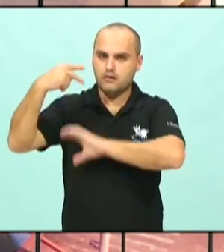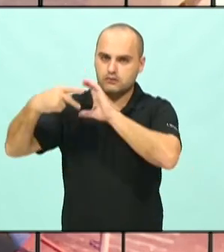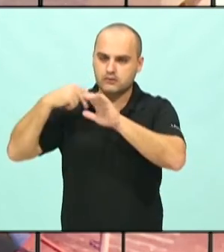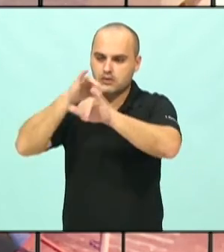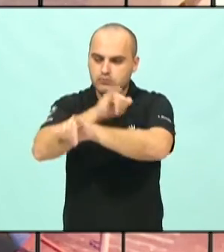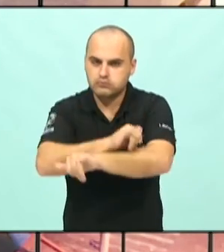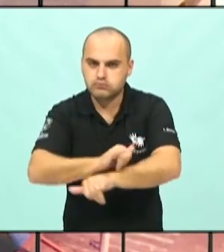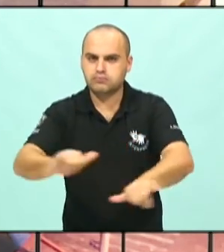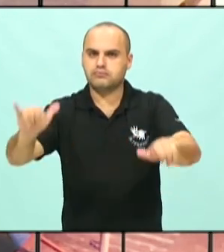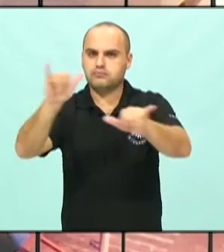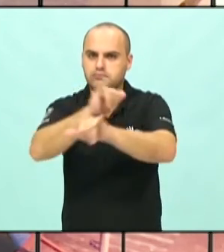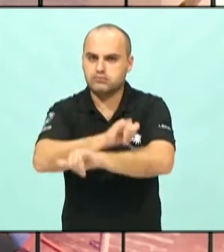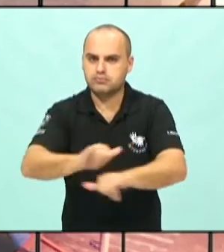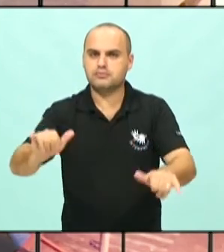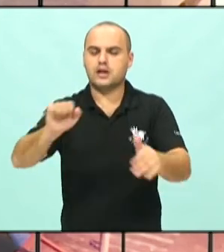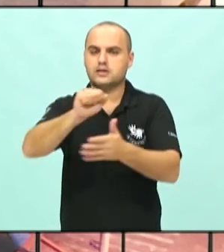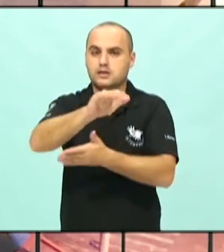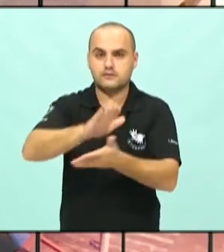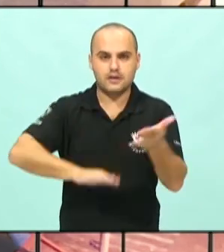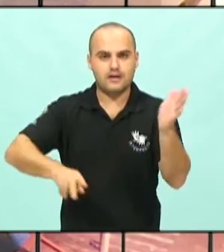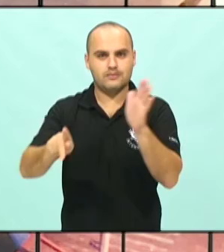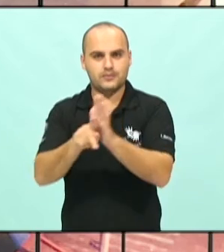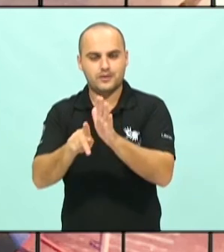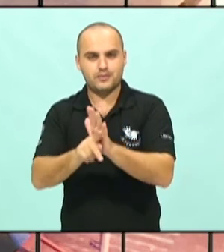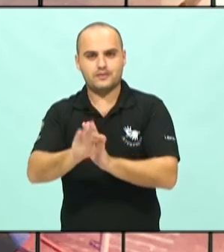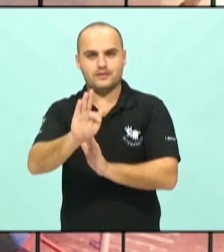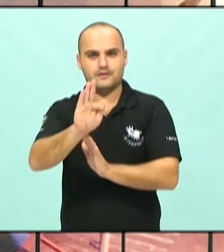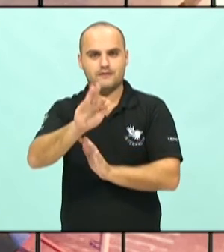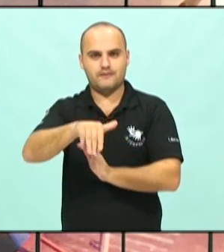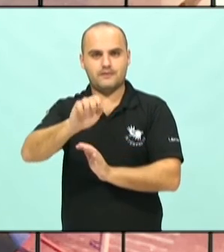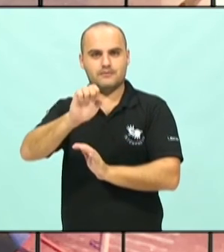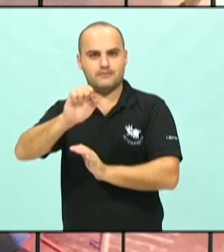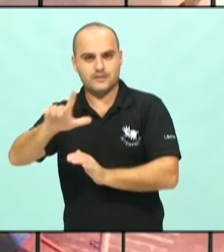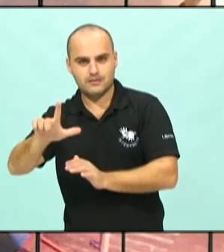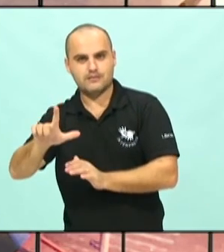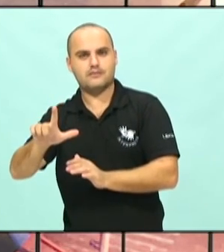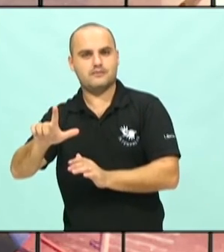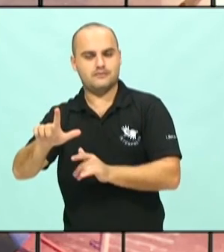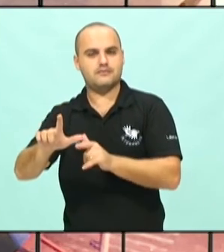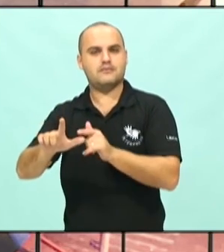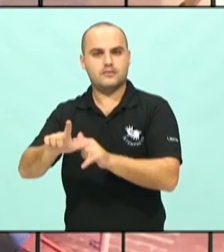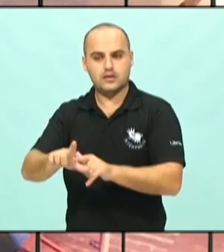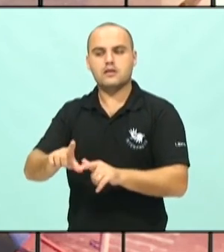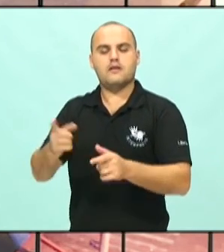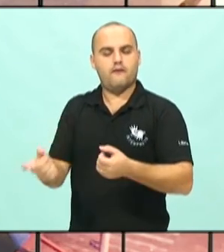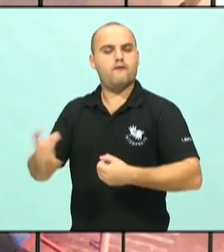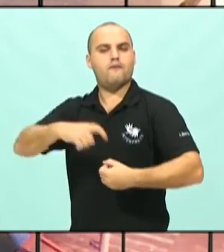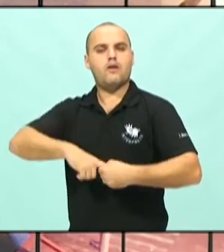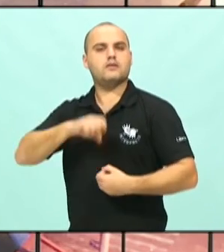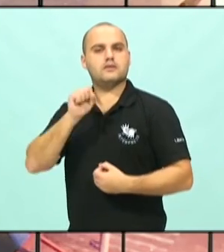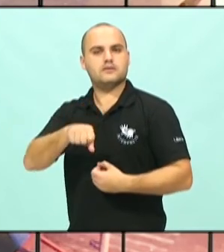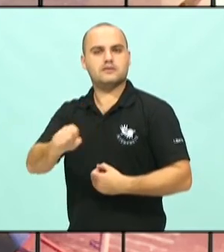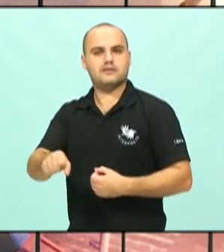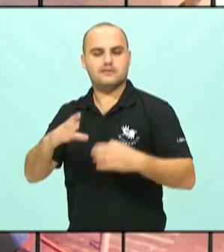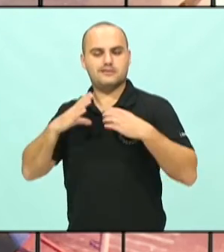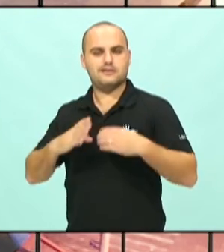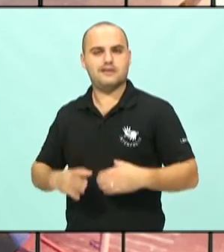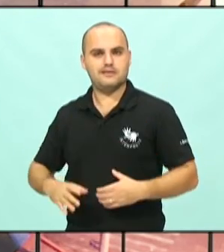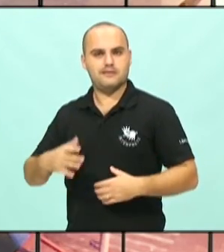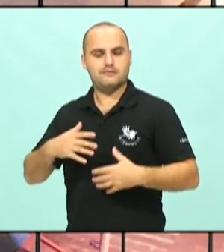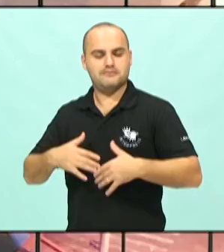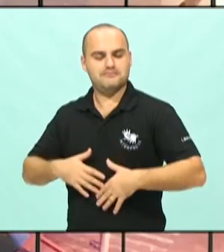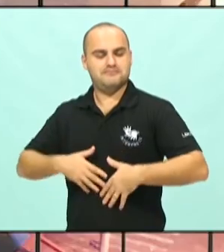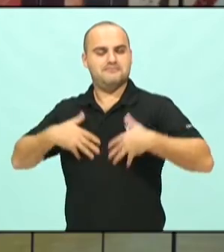os eventos, as atividades da Fundação Municipal de Esporte e Lazer que trazem retorno direto ao cidadão